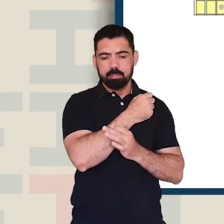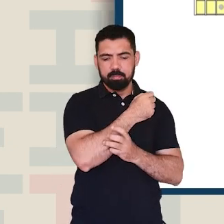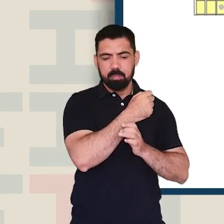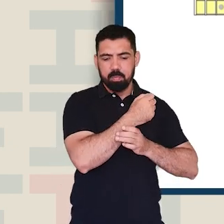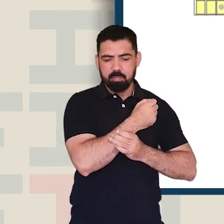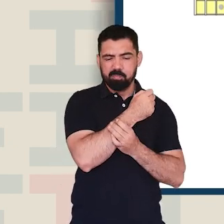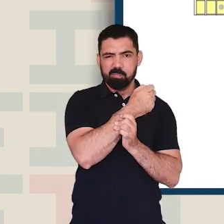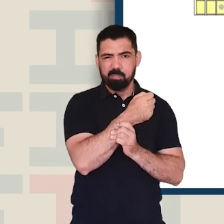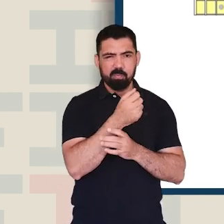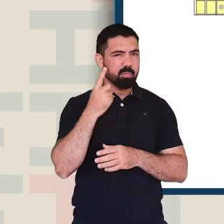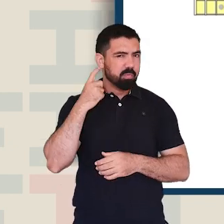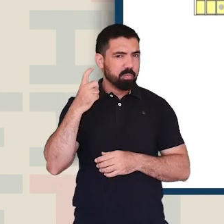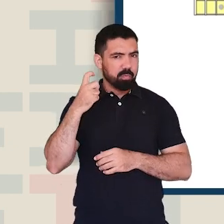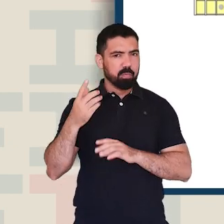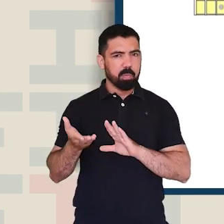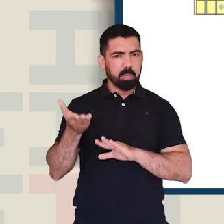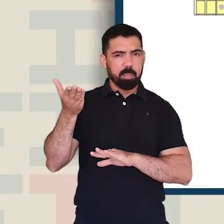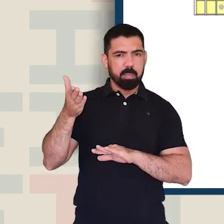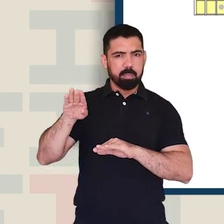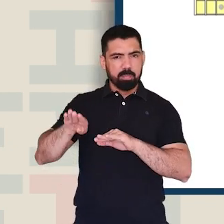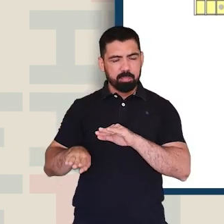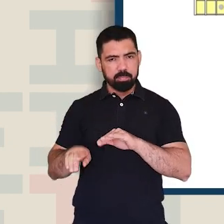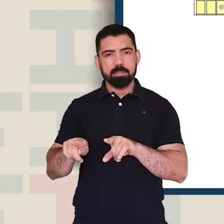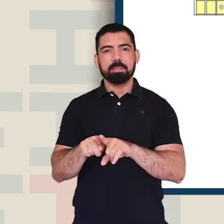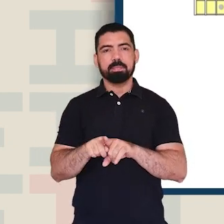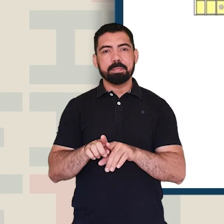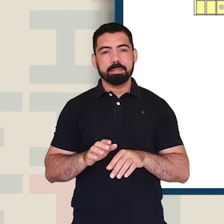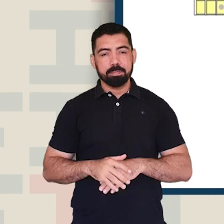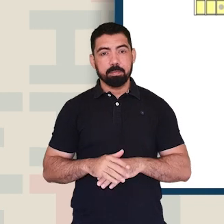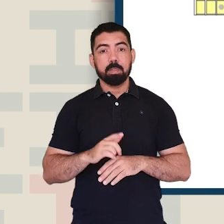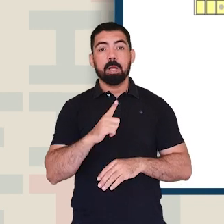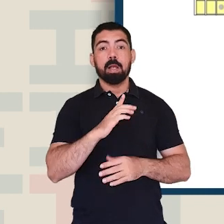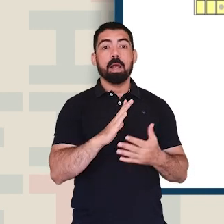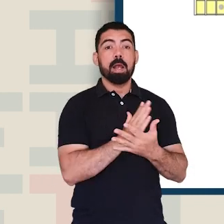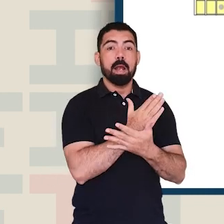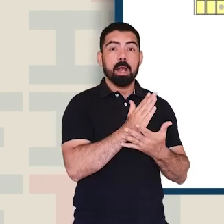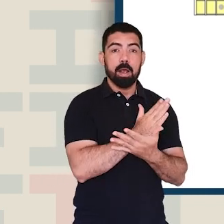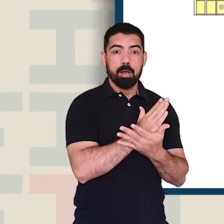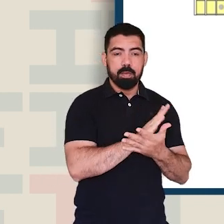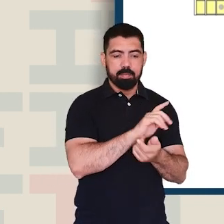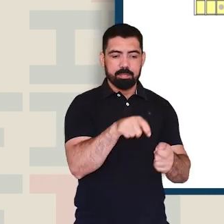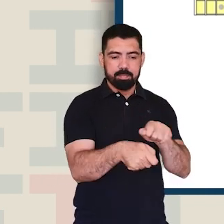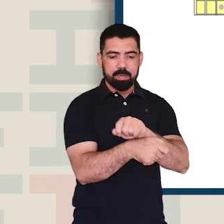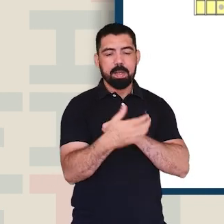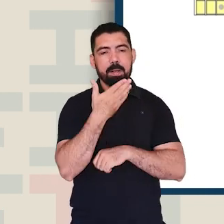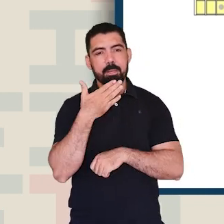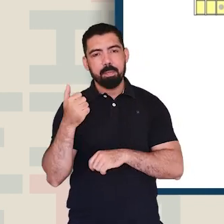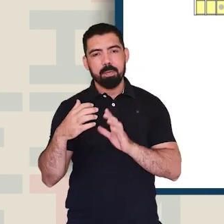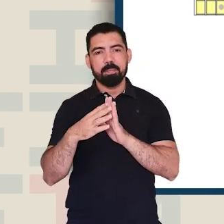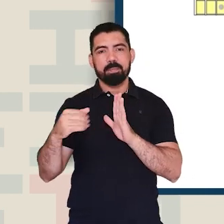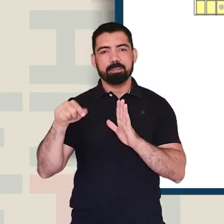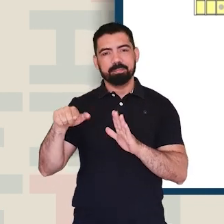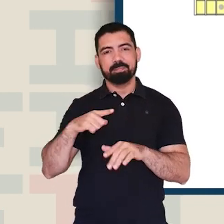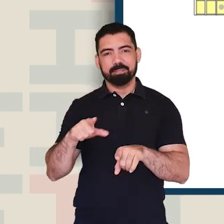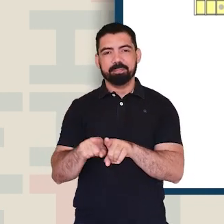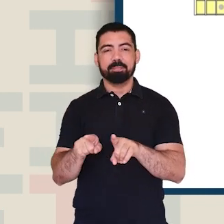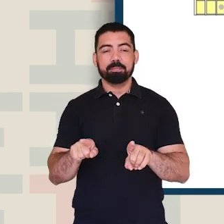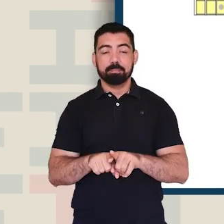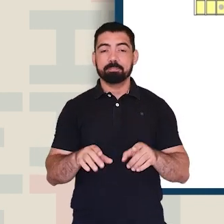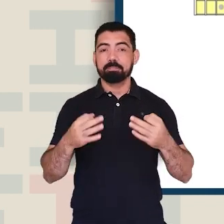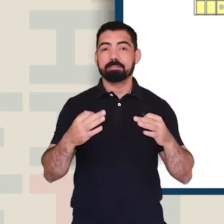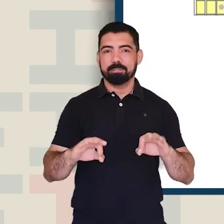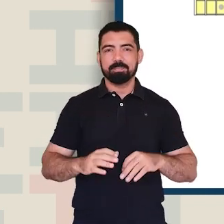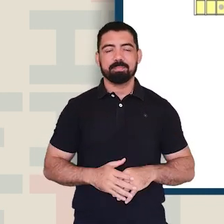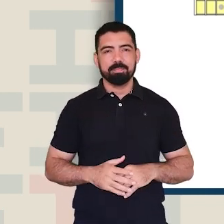distortion. Então tem alguns que se adaptam melhor a esse tipo de modelo, né?